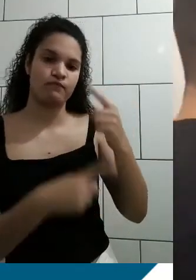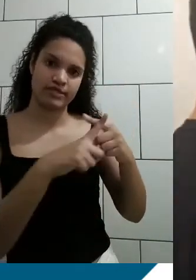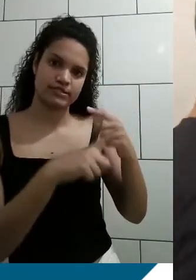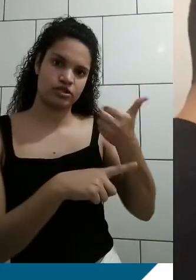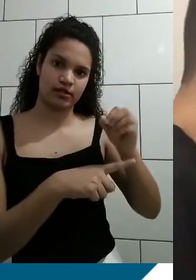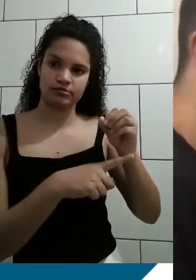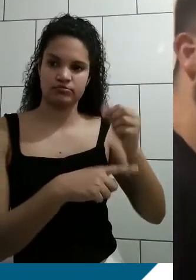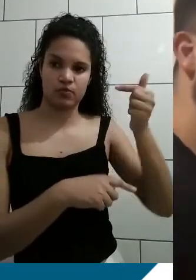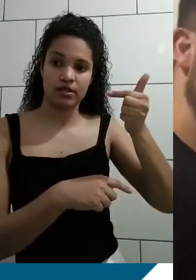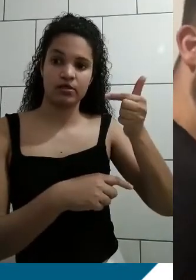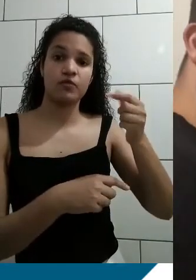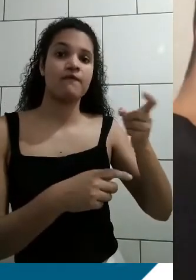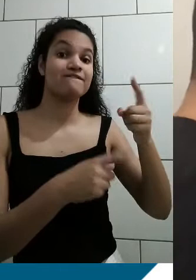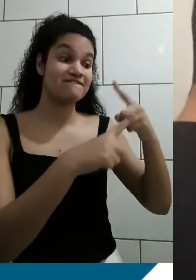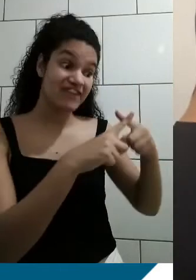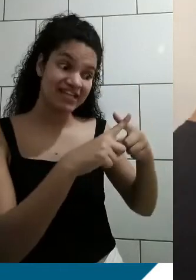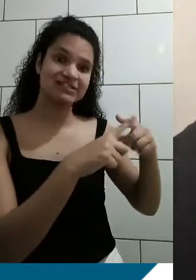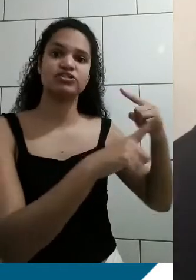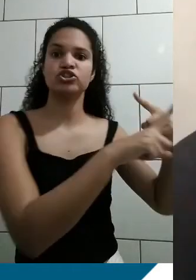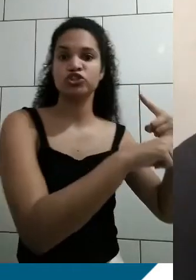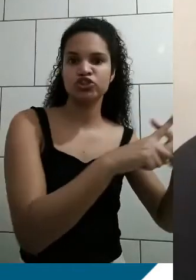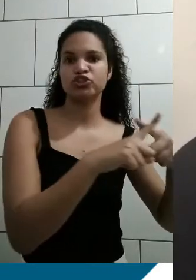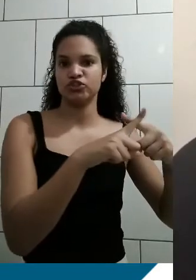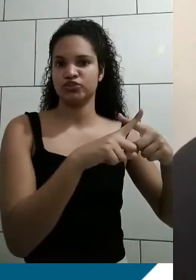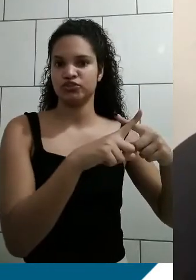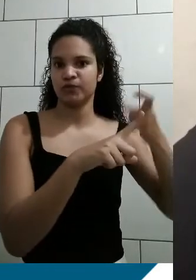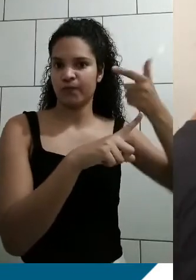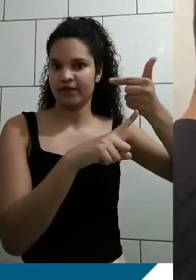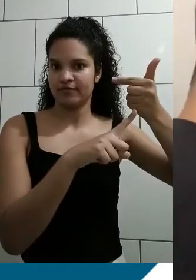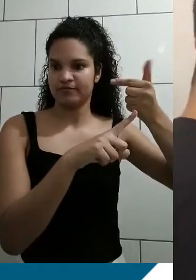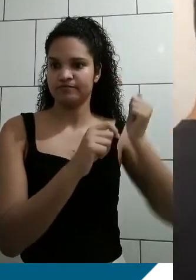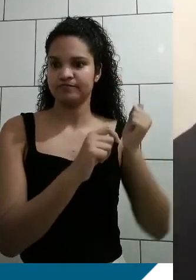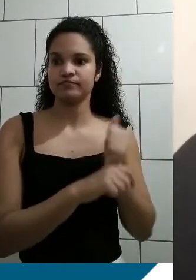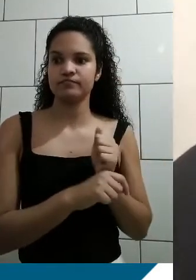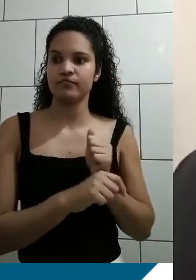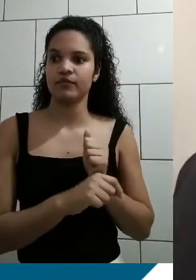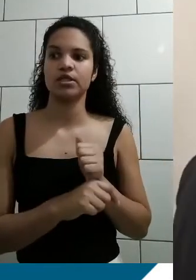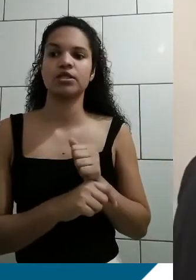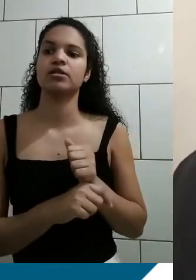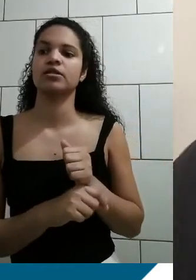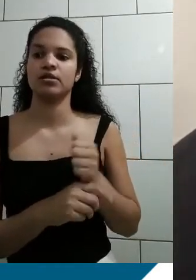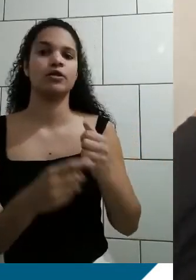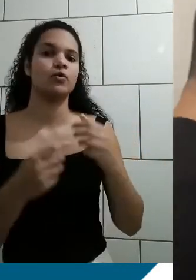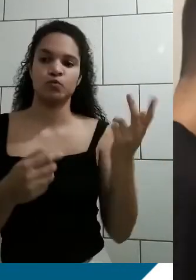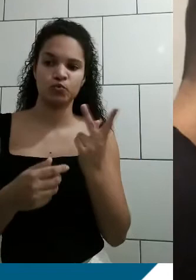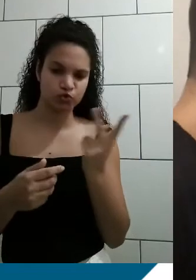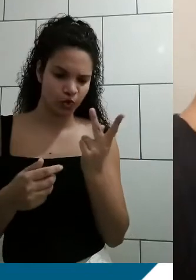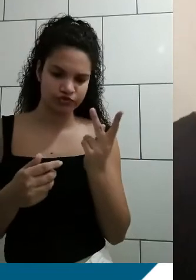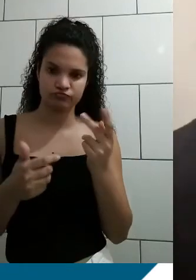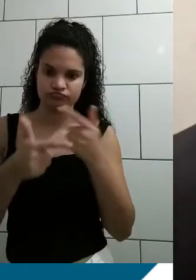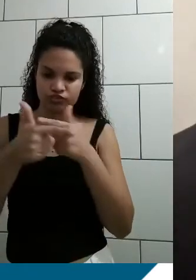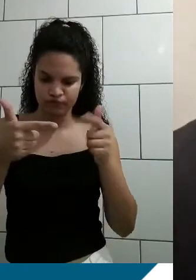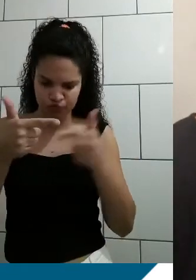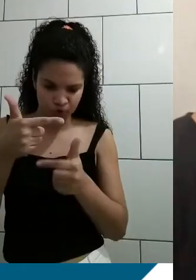né? Tem aí na expressão. Inicialmente a gente já pode começar a simplificar, porque a gente tem o 2 dividindo dos dois lados. Quando eu